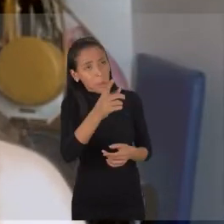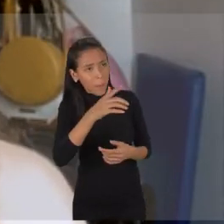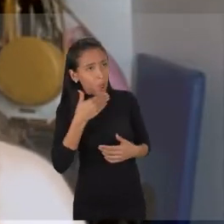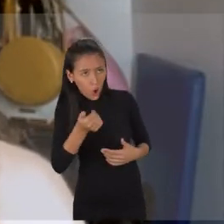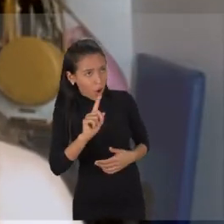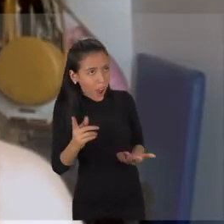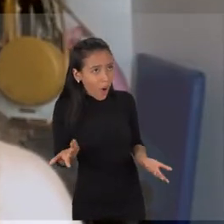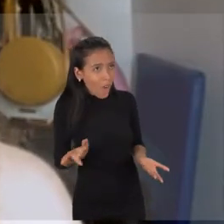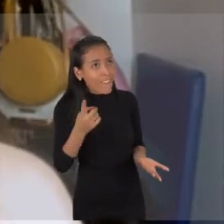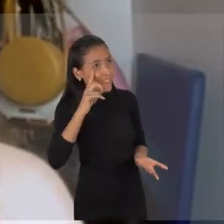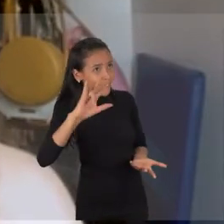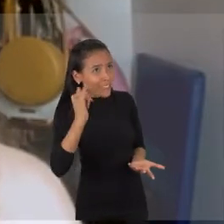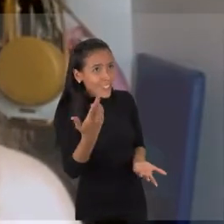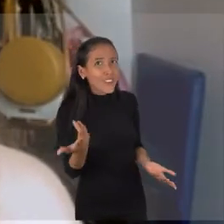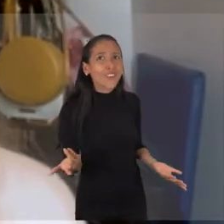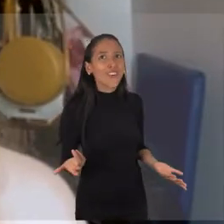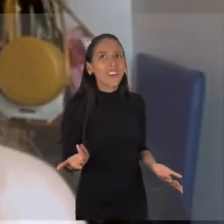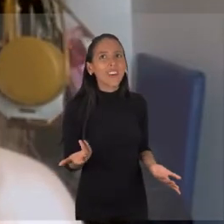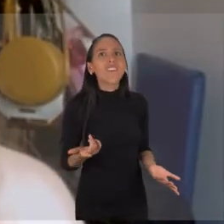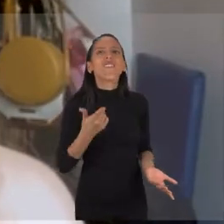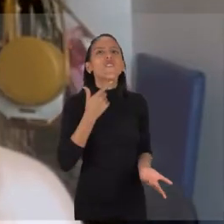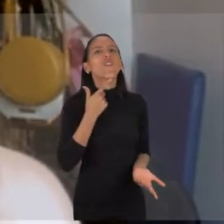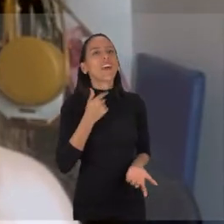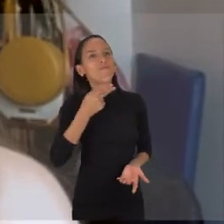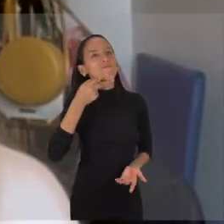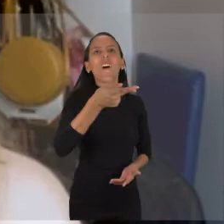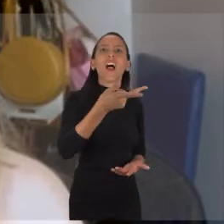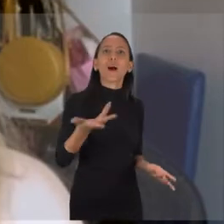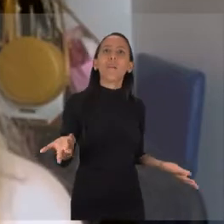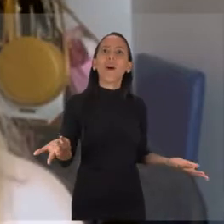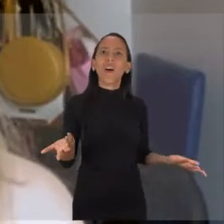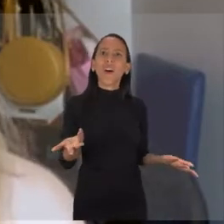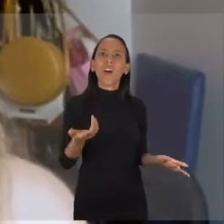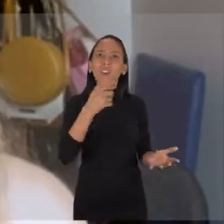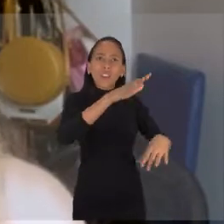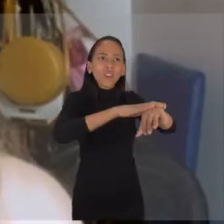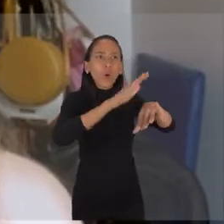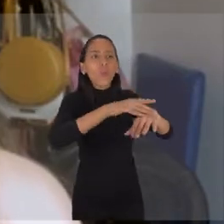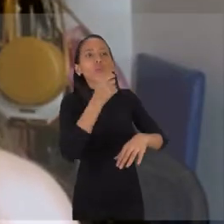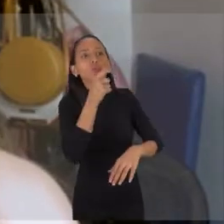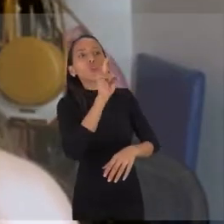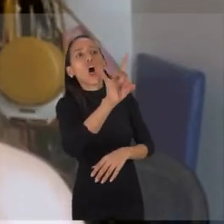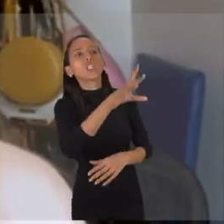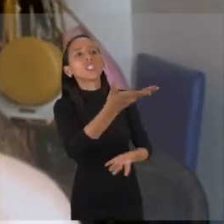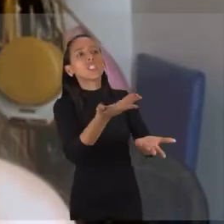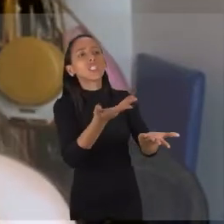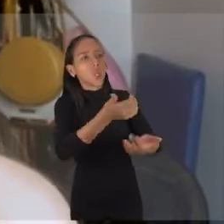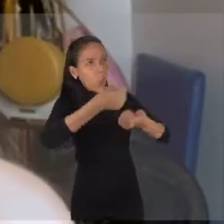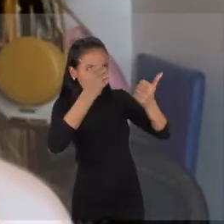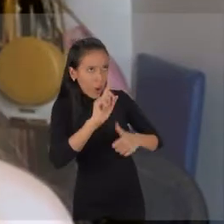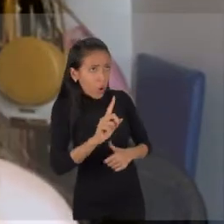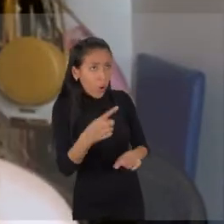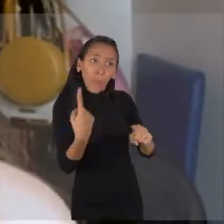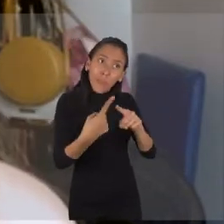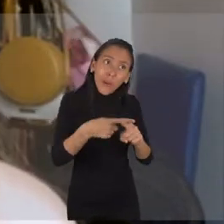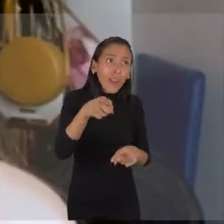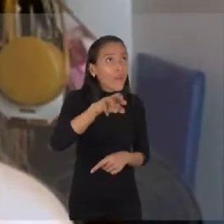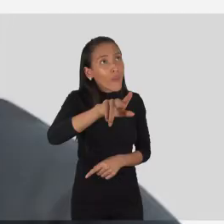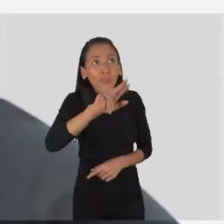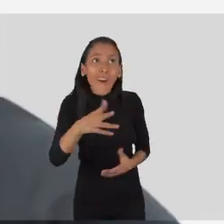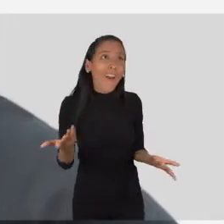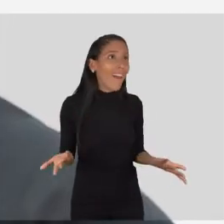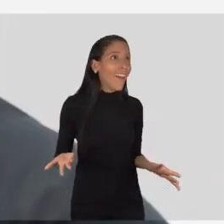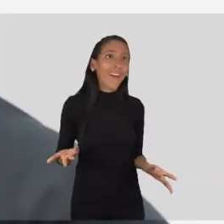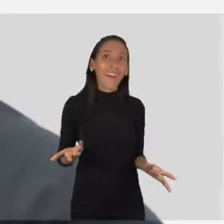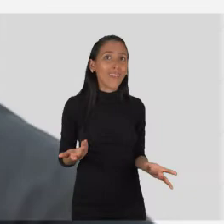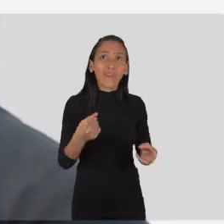melhorou? Então, aí tem uns que dava até vontade de falar, sabe? Aí você começou a tomar e não melhorou. Deve ser porque não funciona.